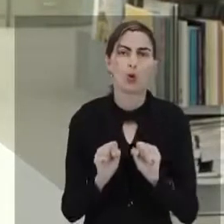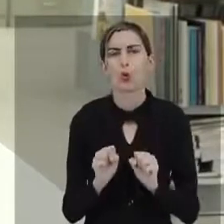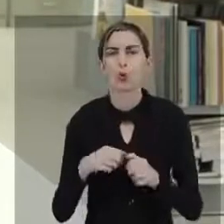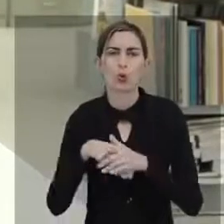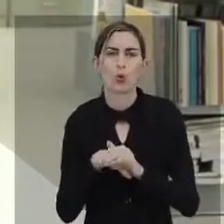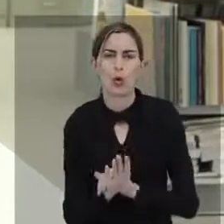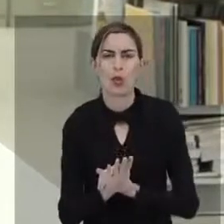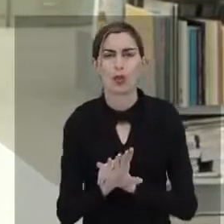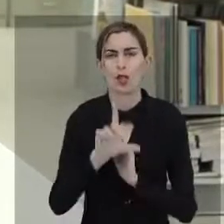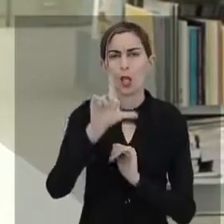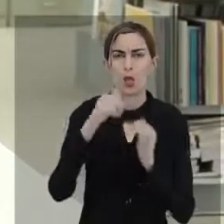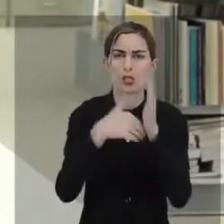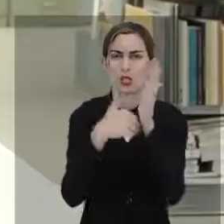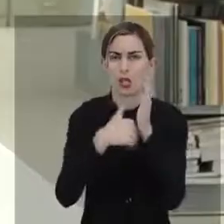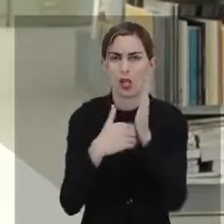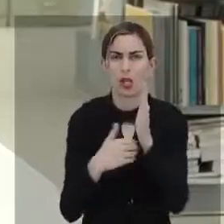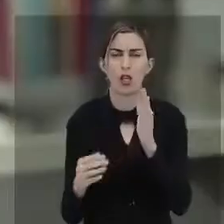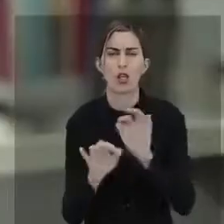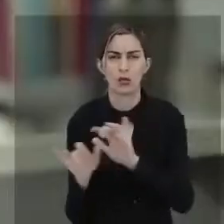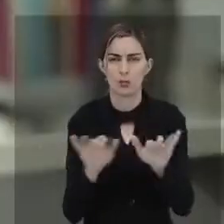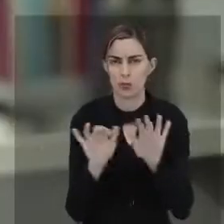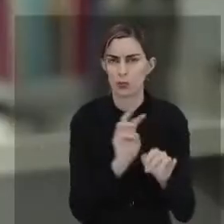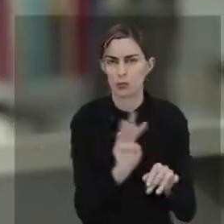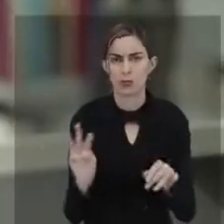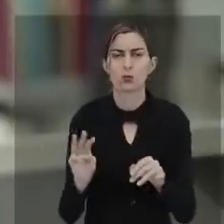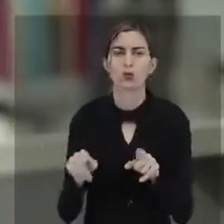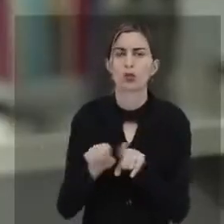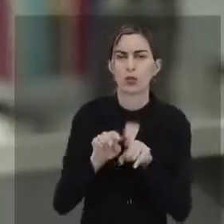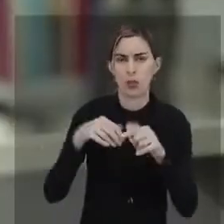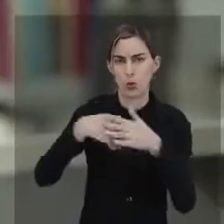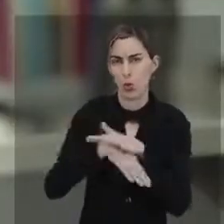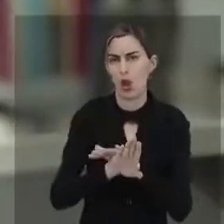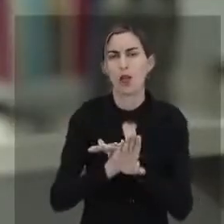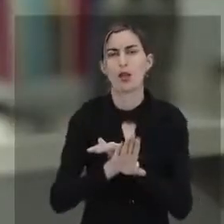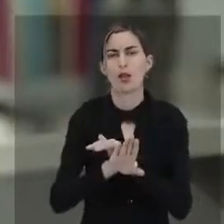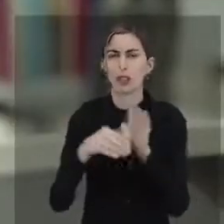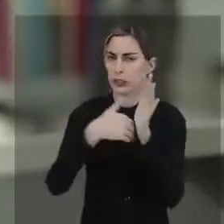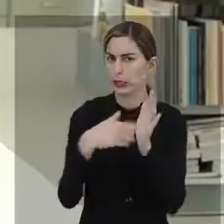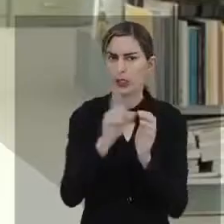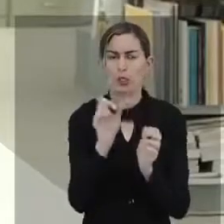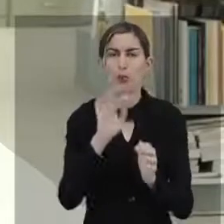um login de um usuário, certo? Você pode armazenar um token, não armazena a senha, mas armazenar um